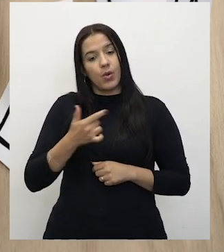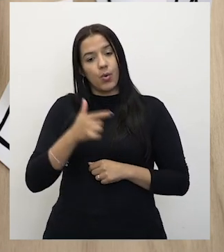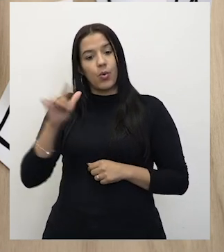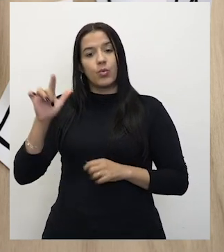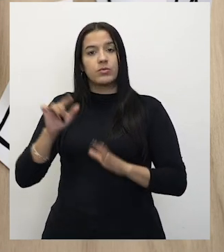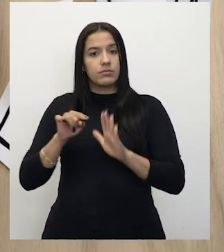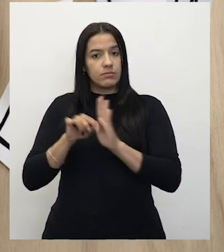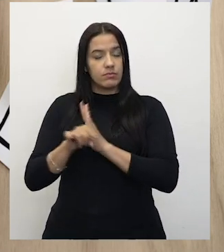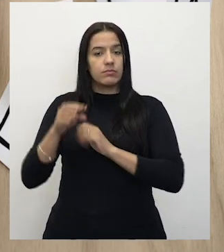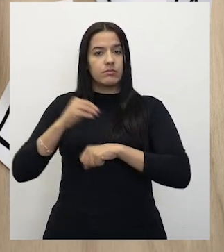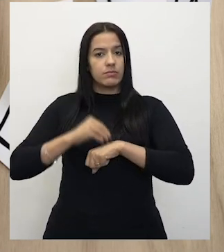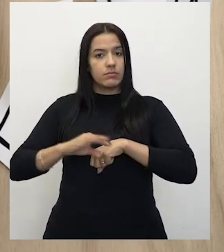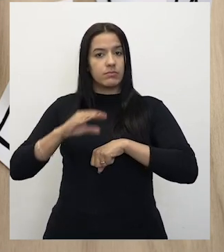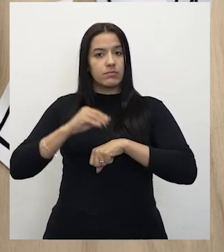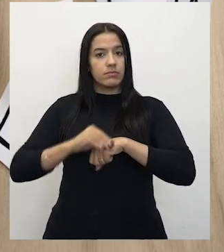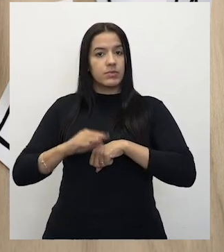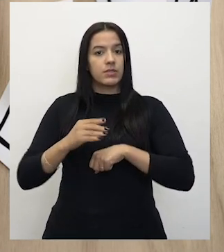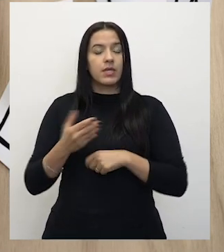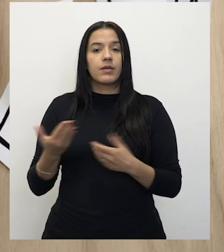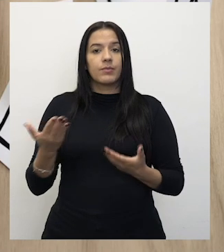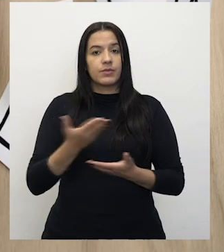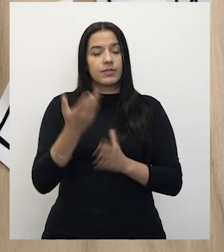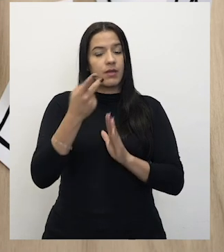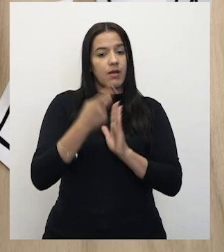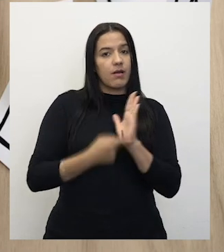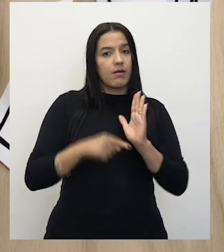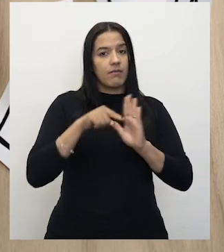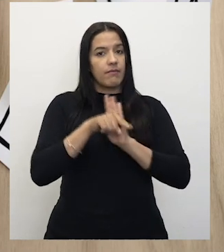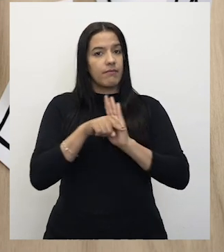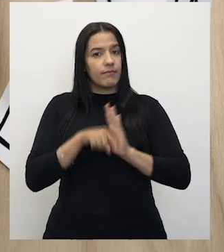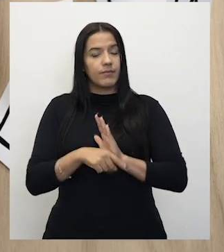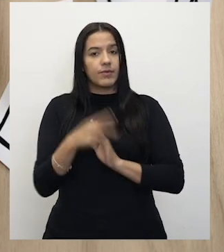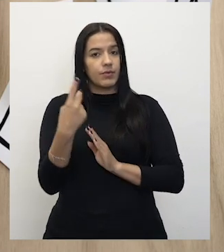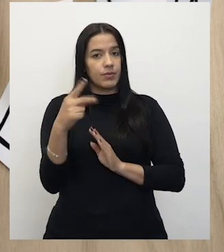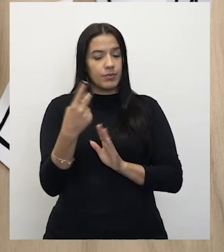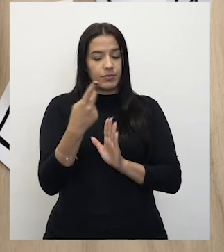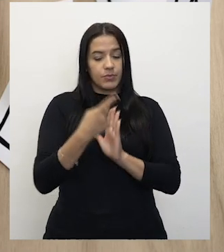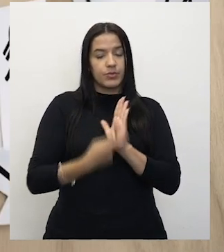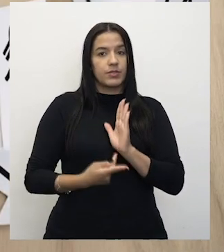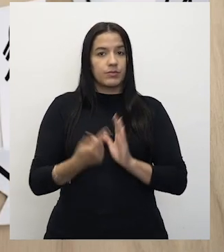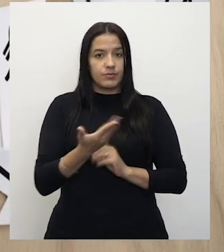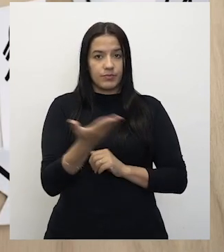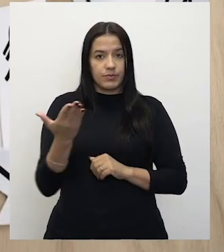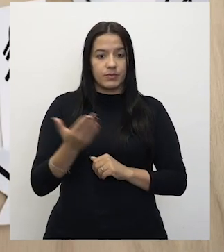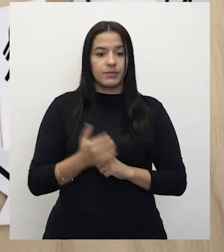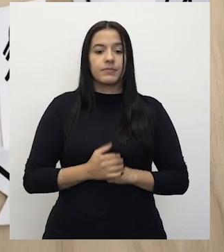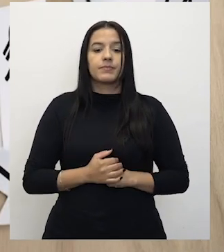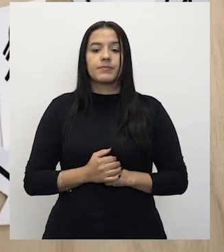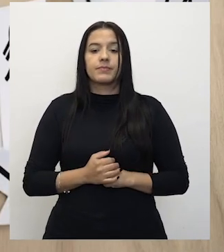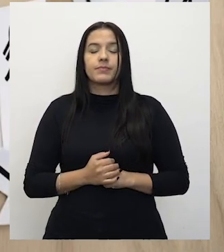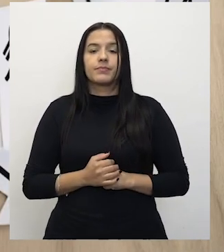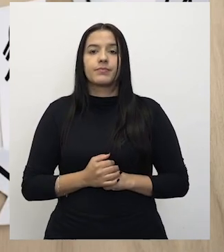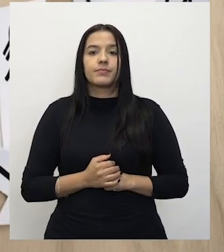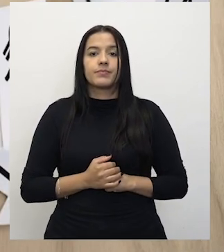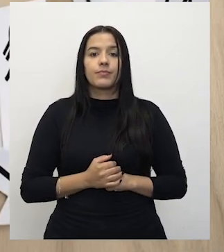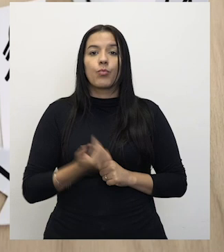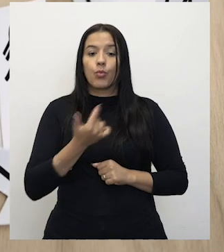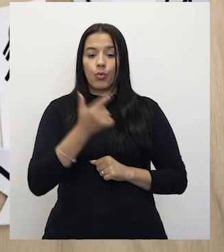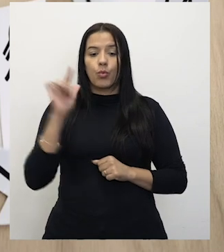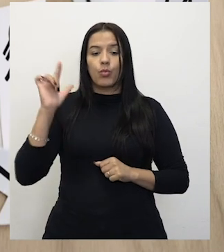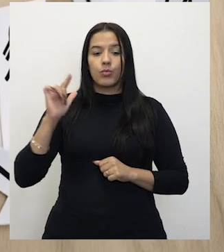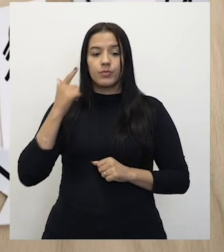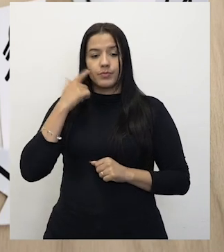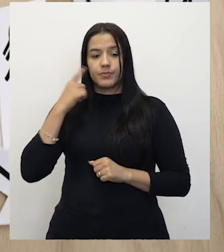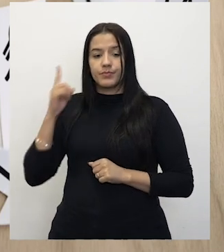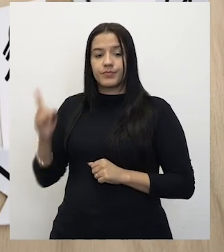é o momento de vocês acompanhar e avaliarem o projeto de vocês. Envie essa